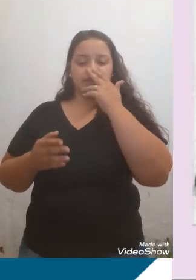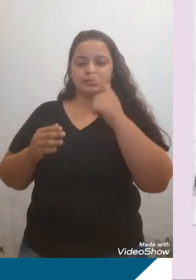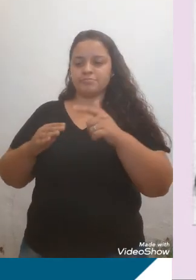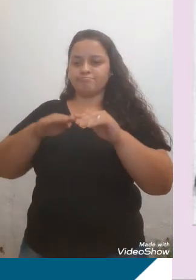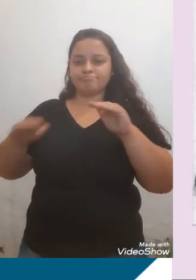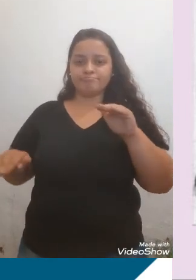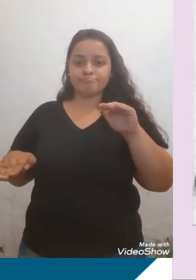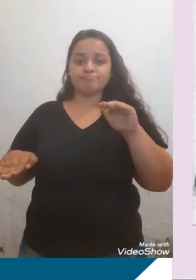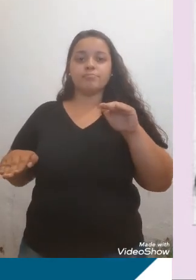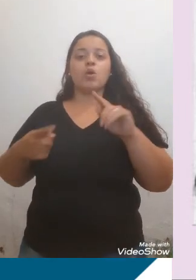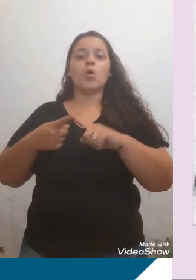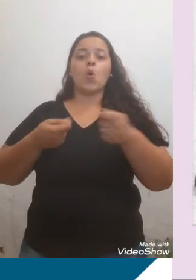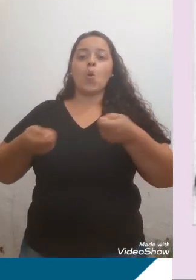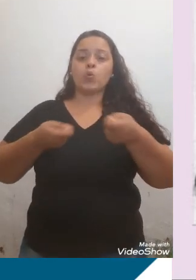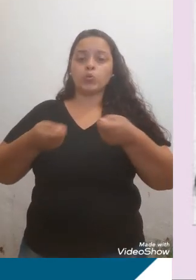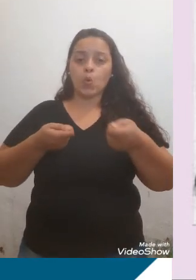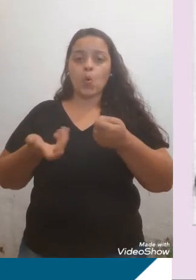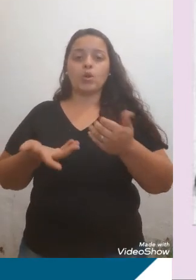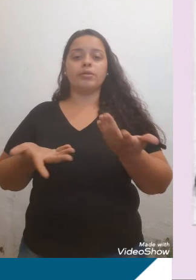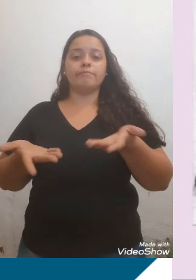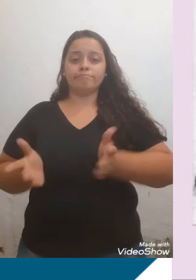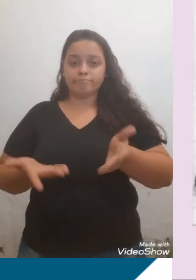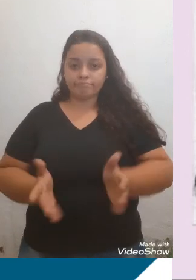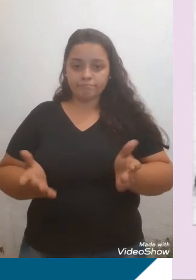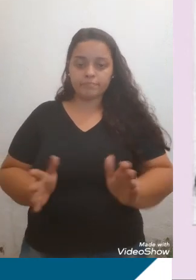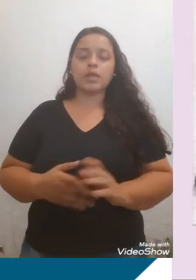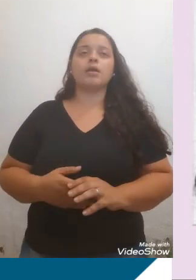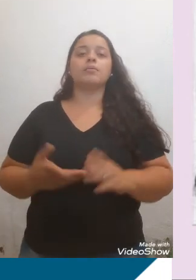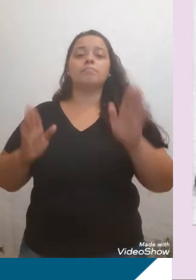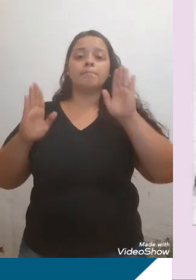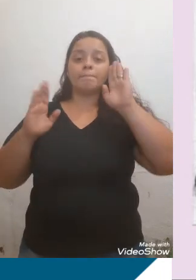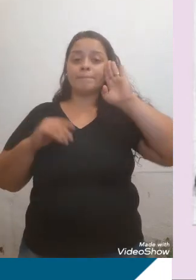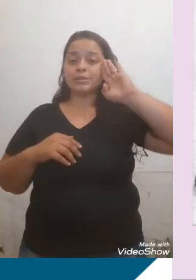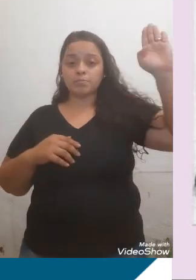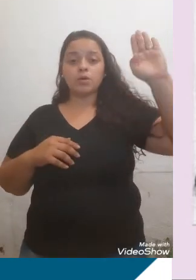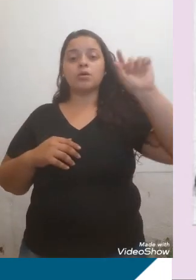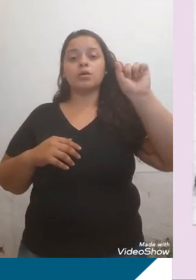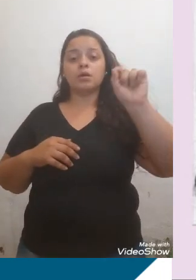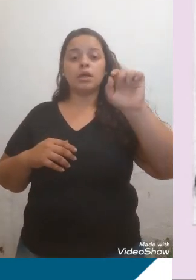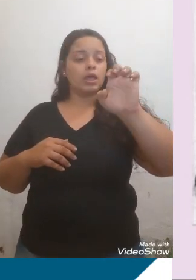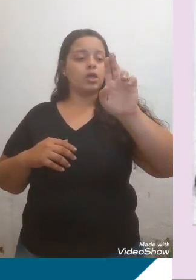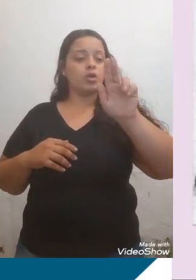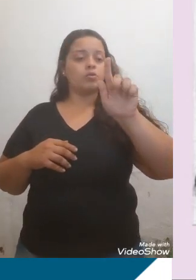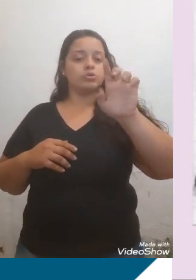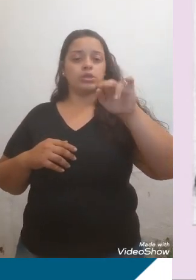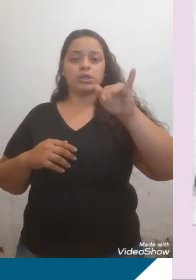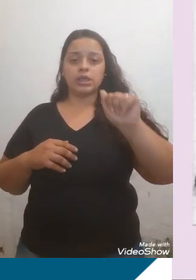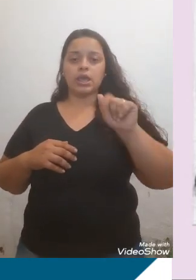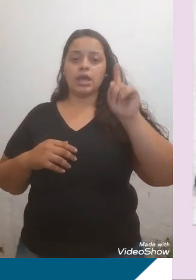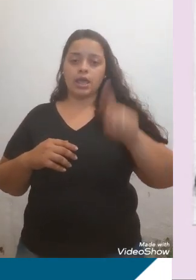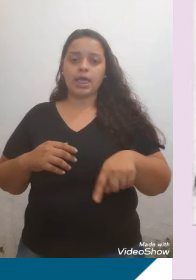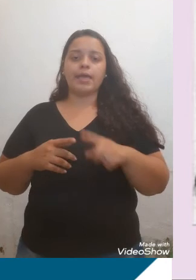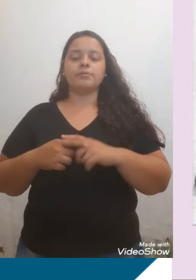controle de natalidade, principalmente principalmente a eugenia, que